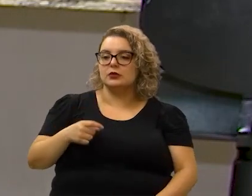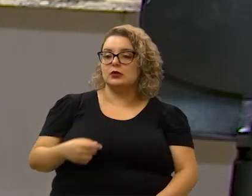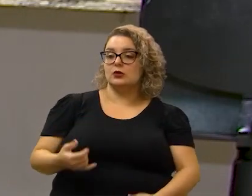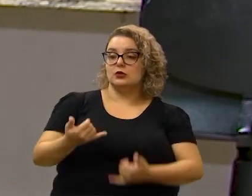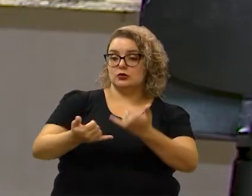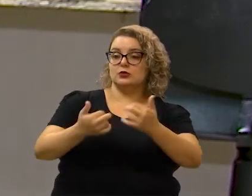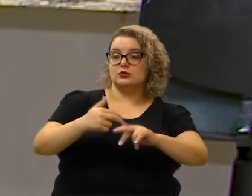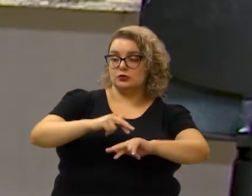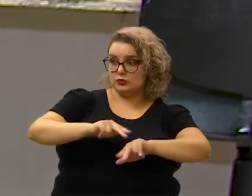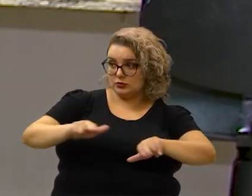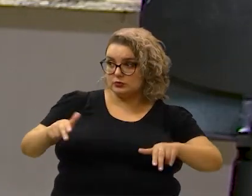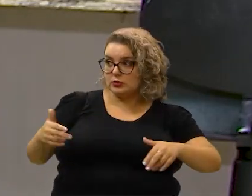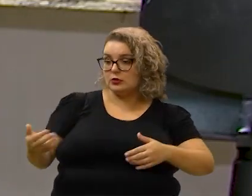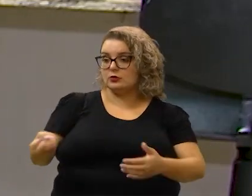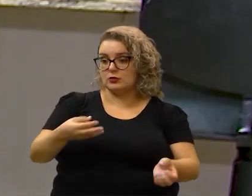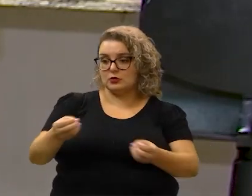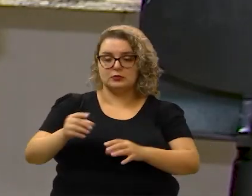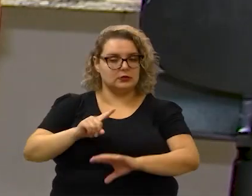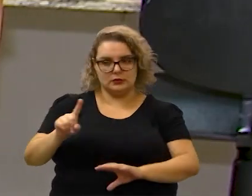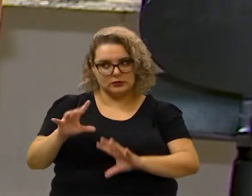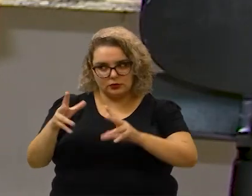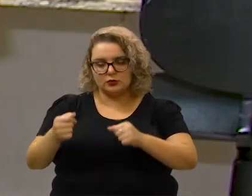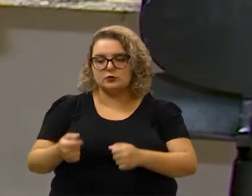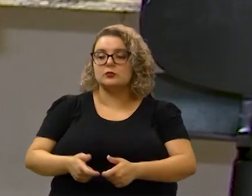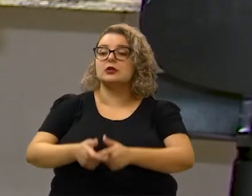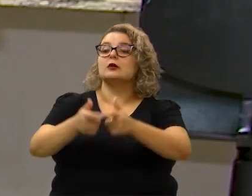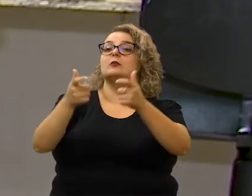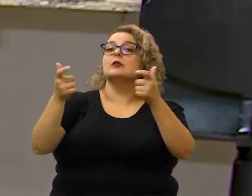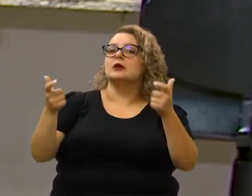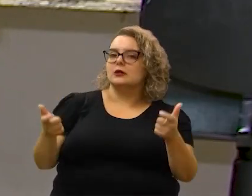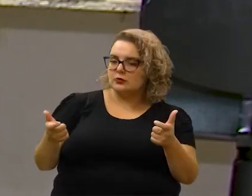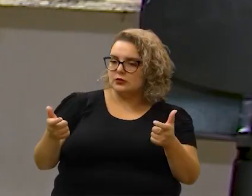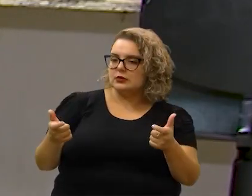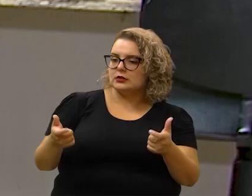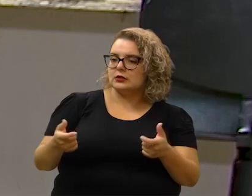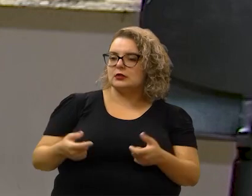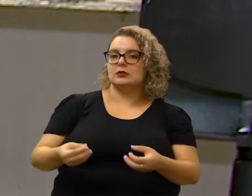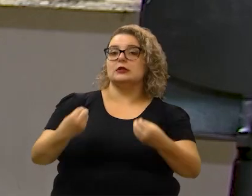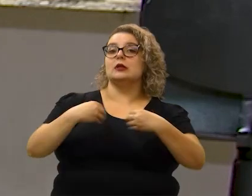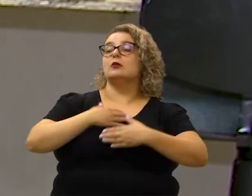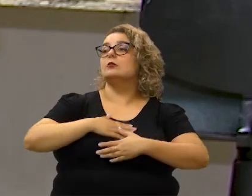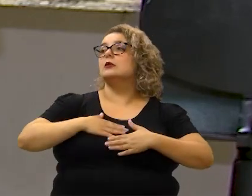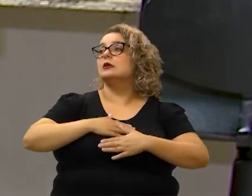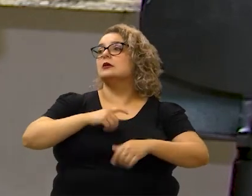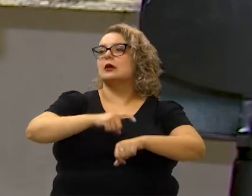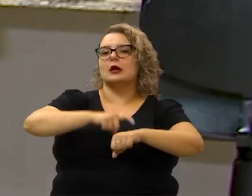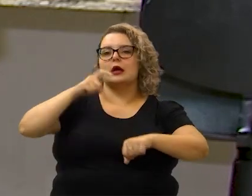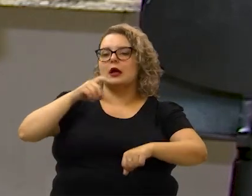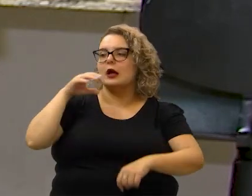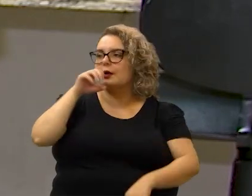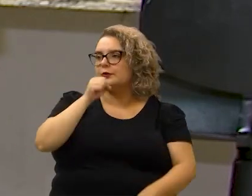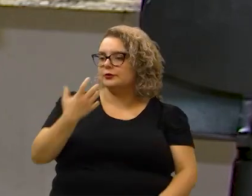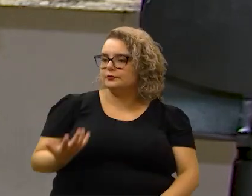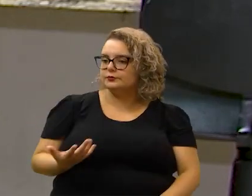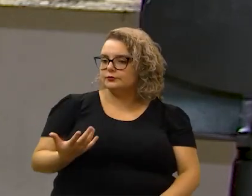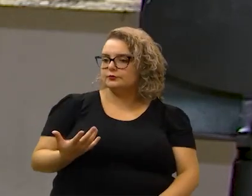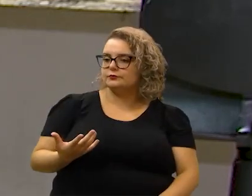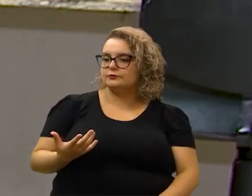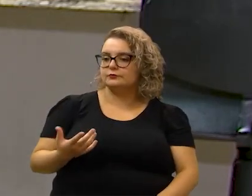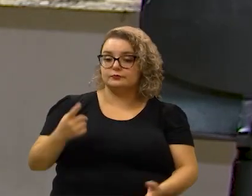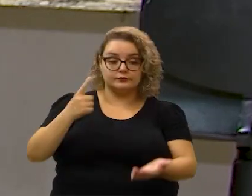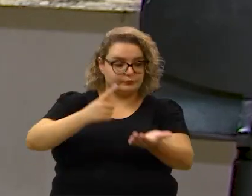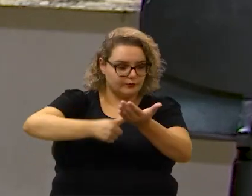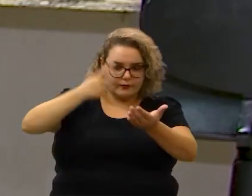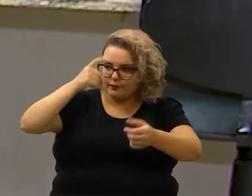os brinquedos modernos, os brinquedos atuais, não são todos, mas uma grande parte deles trazem um prazer imediato. E aí, às vezes,